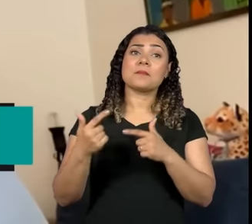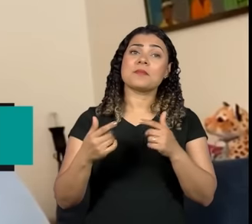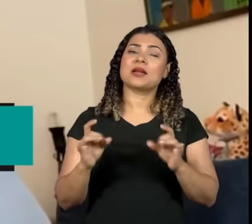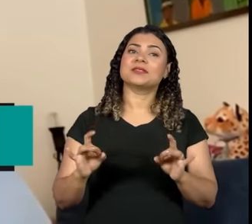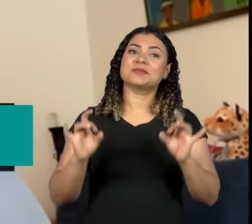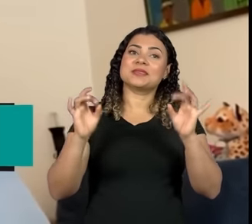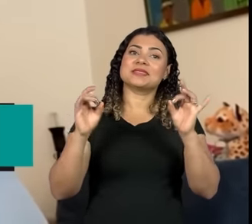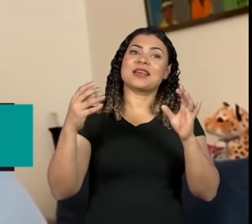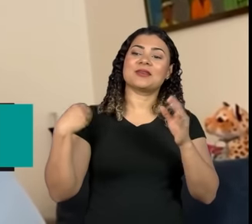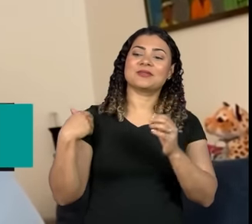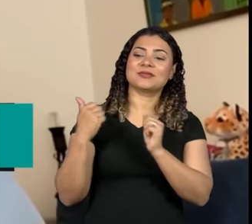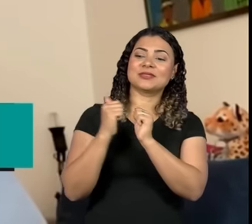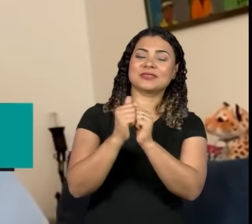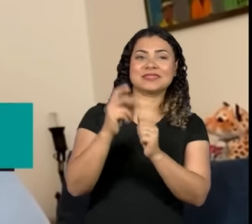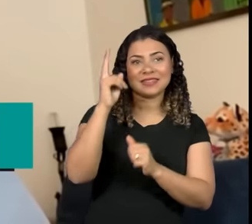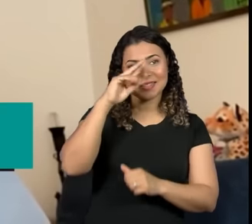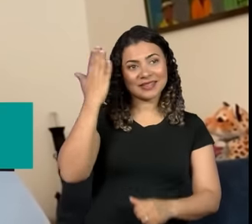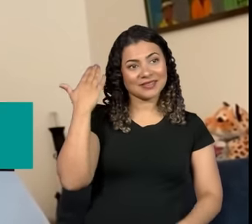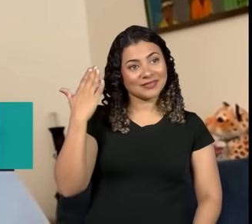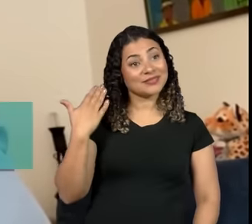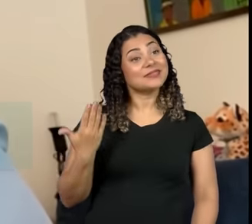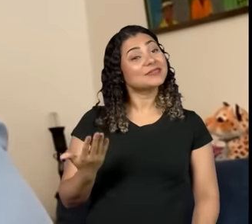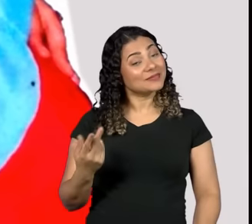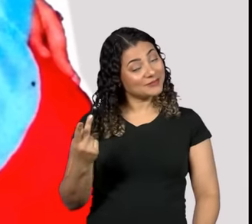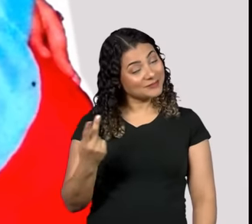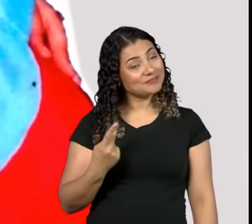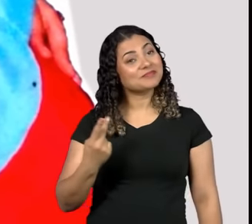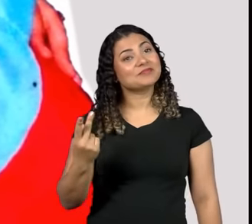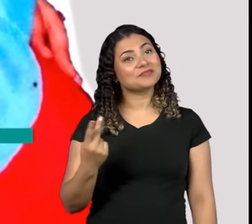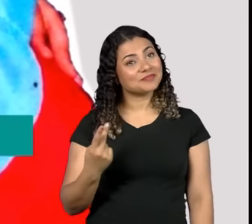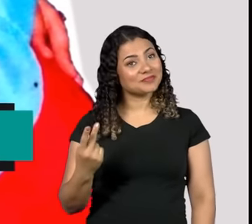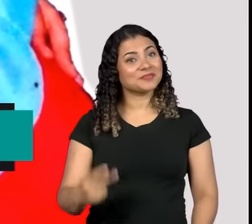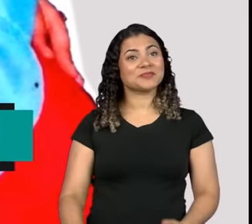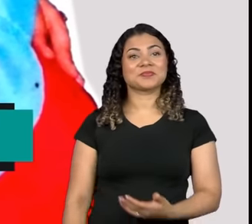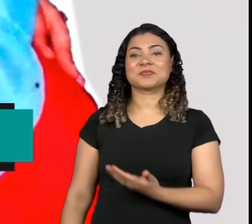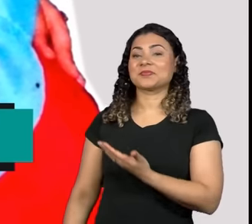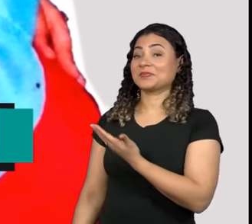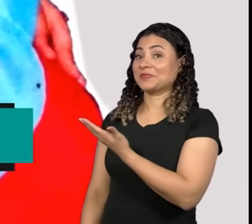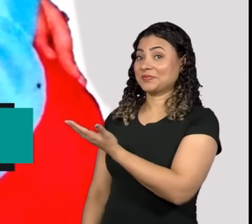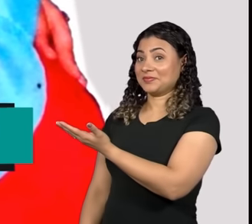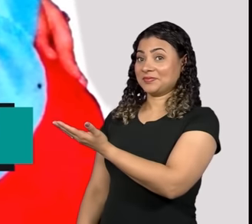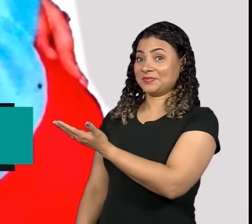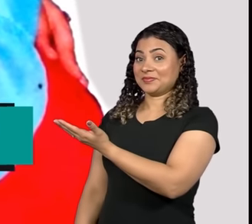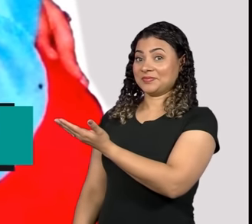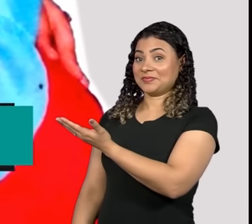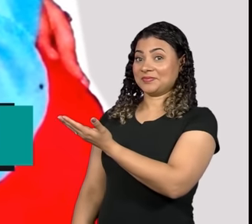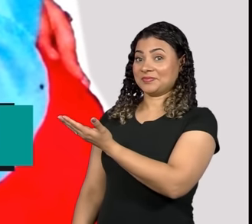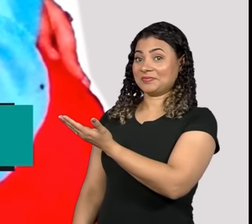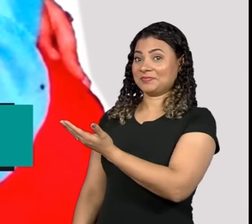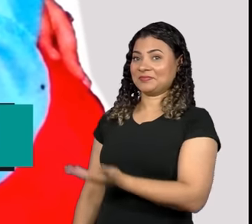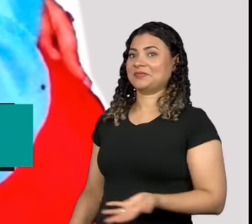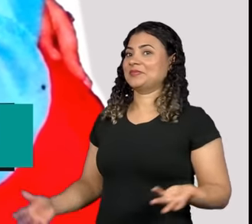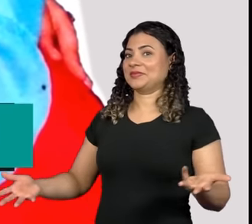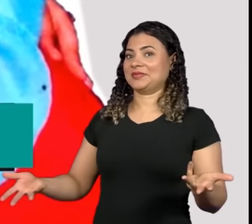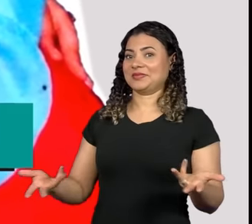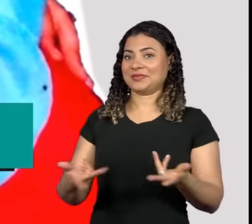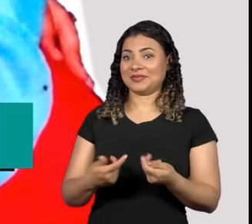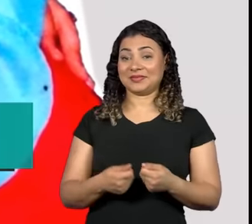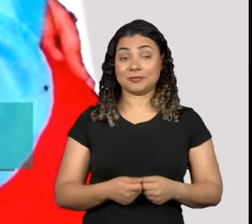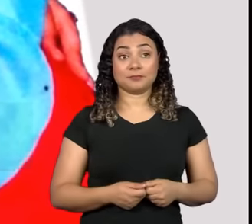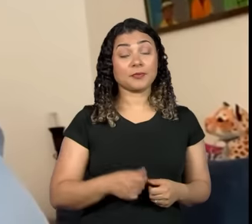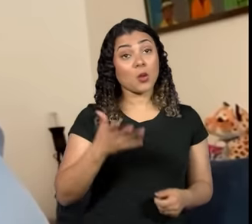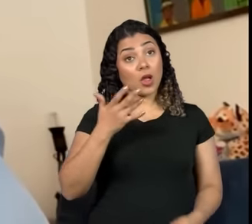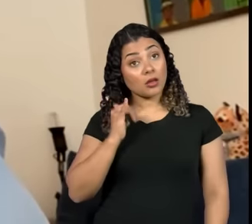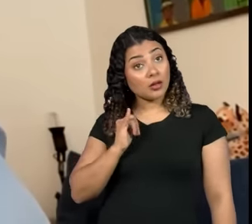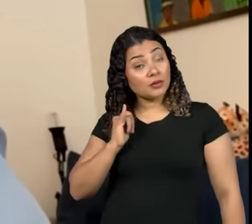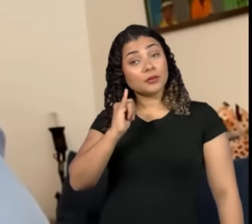precioso que a gente fez, que foi o Marrom Glacé, do mestre Cassiano Gabus Mendes, um clássico. E eu quero te